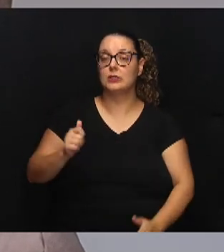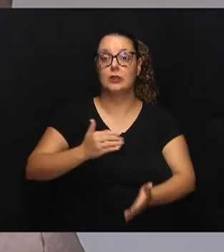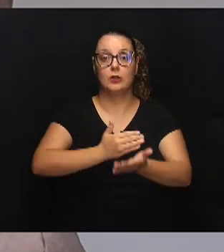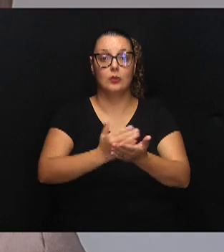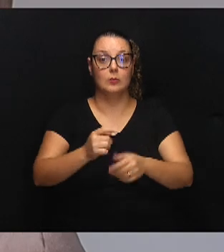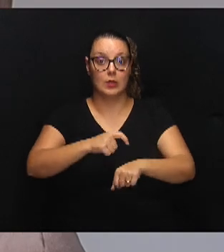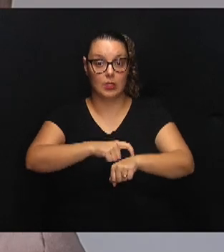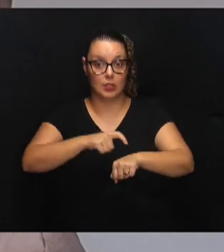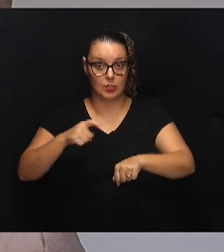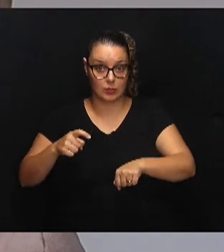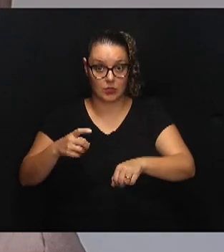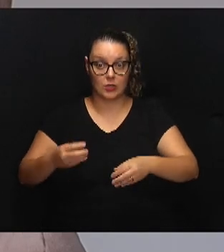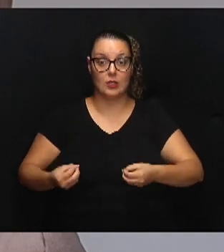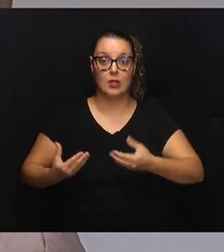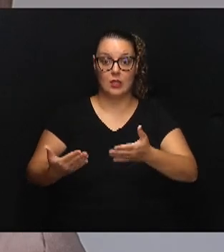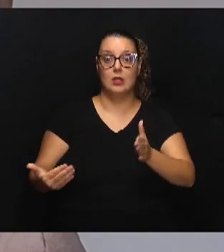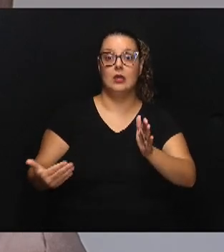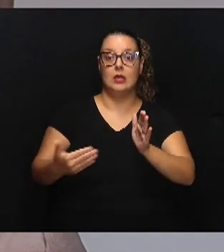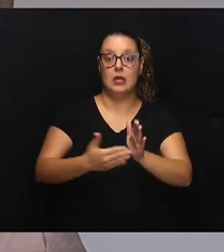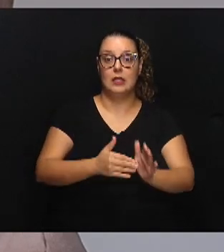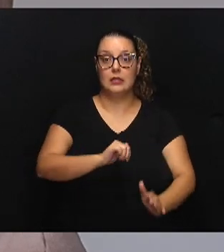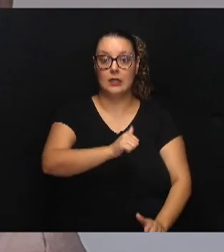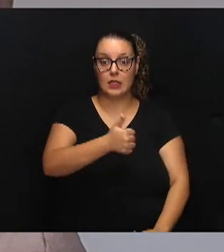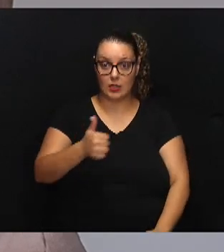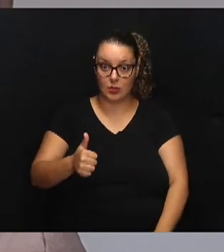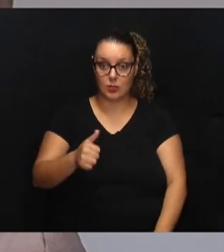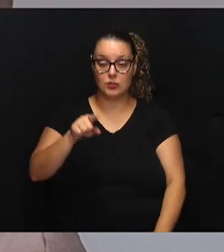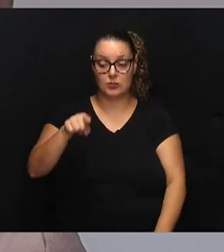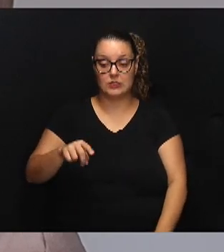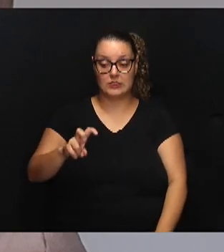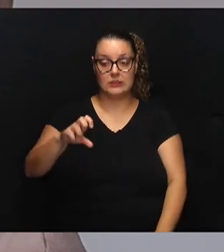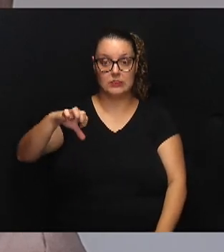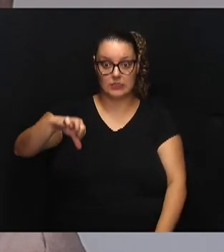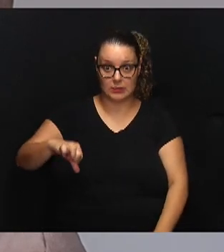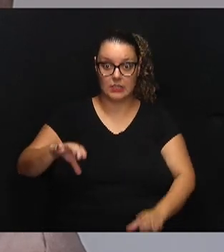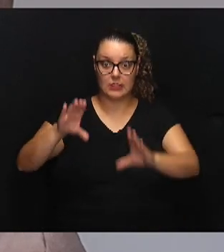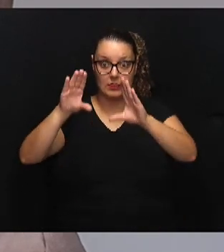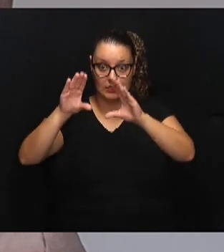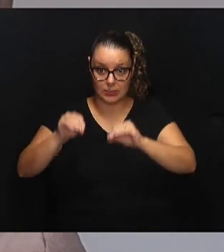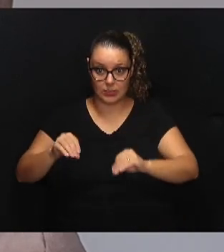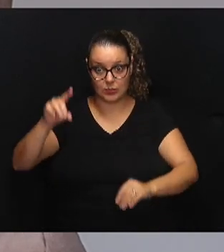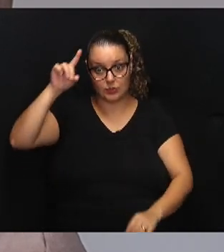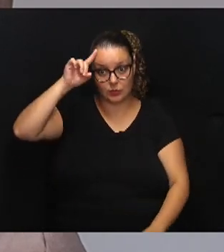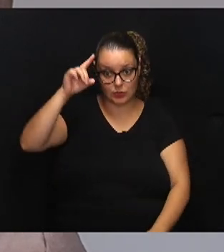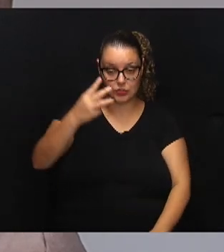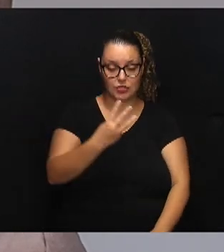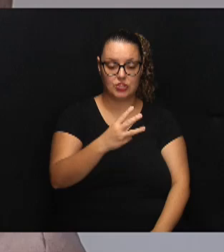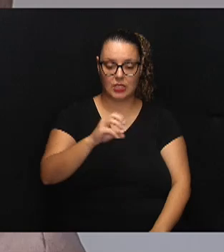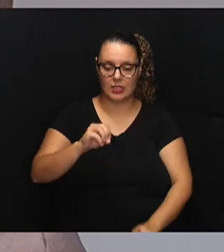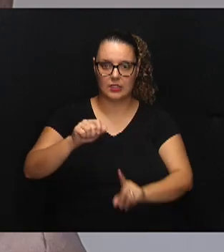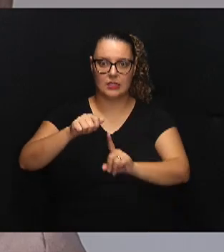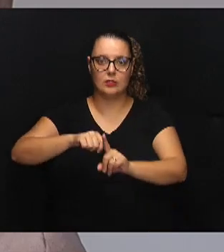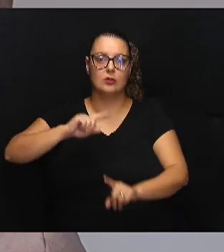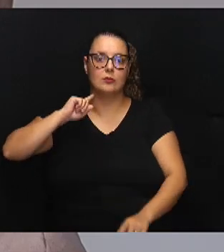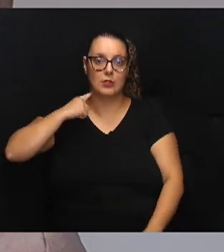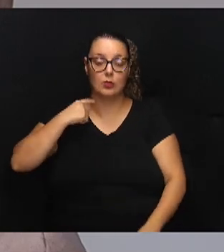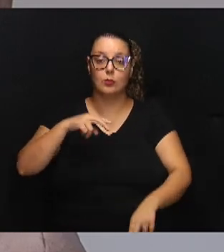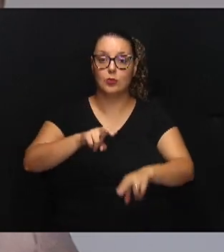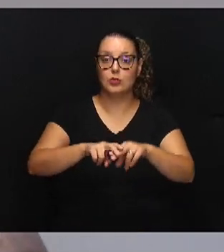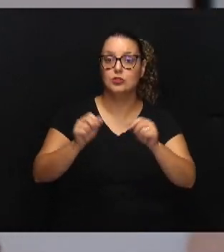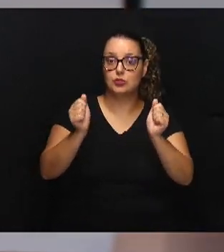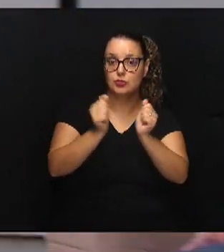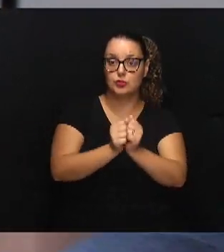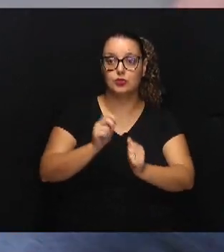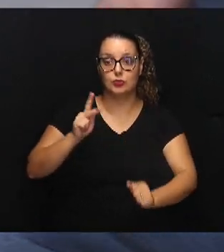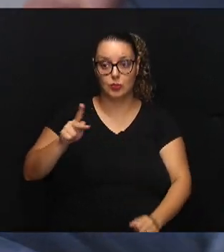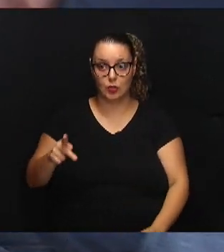período de entrega vai até às 11 horas e 59 minutos da noite do dia 30 de maio. Por isso eu estou aqui com o professor